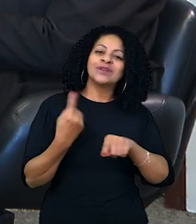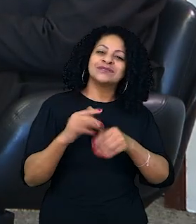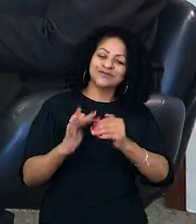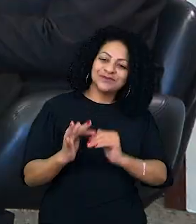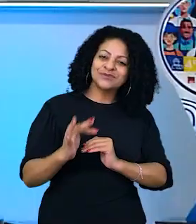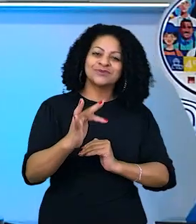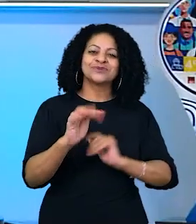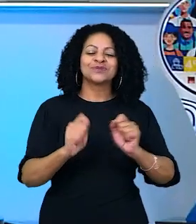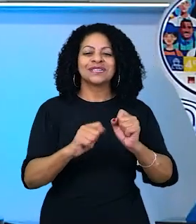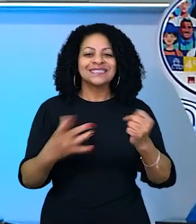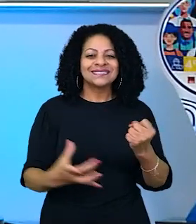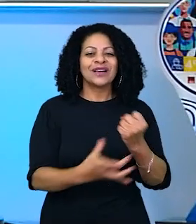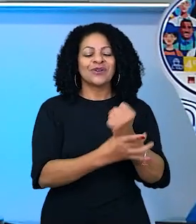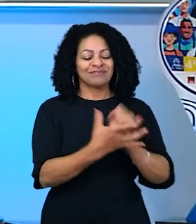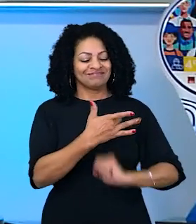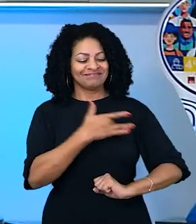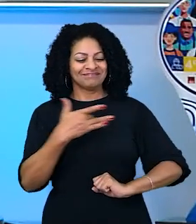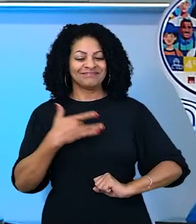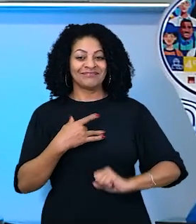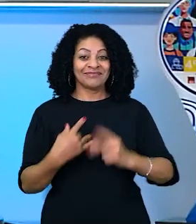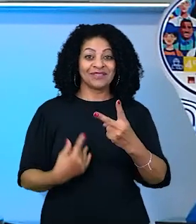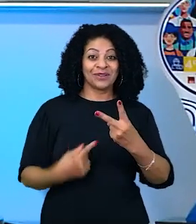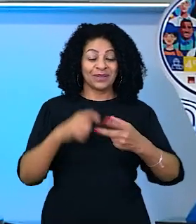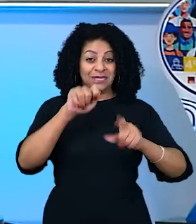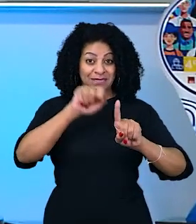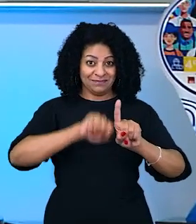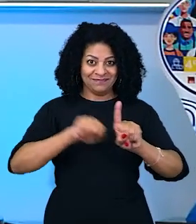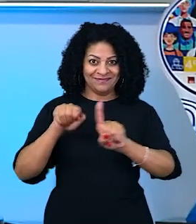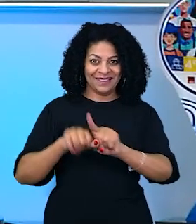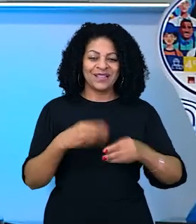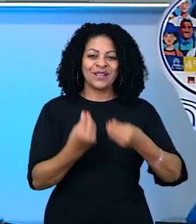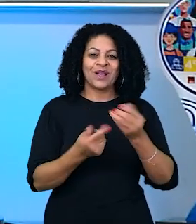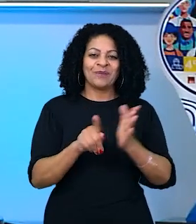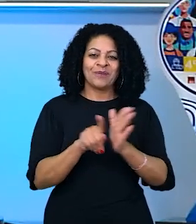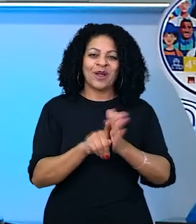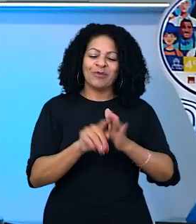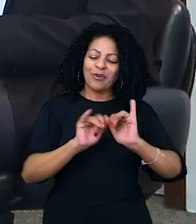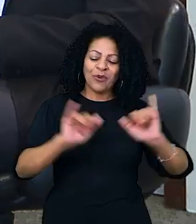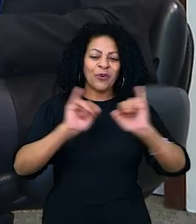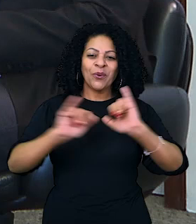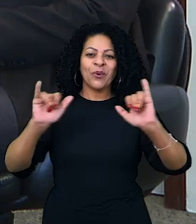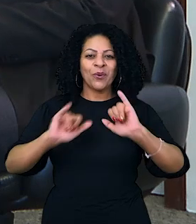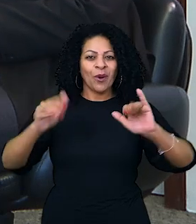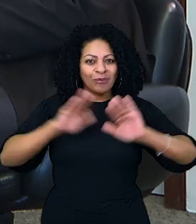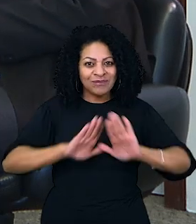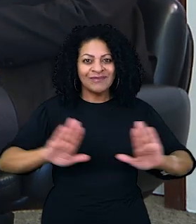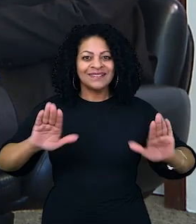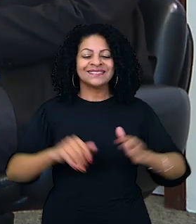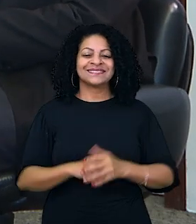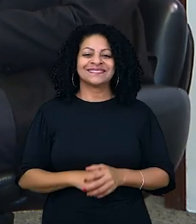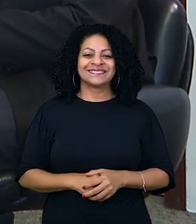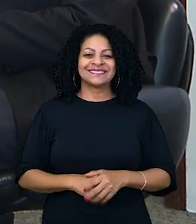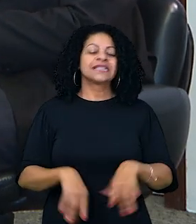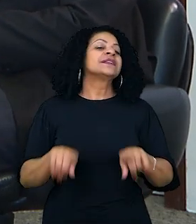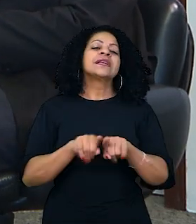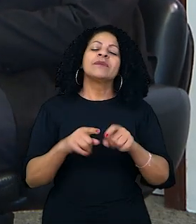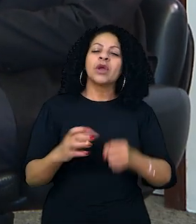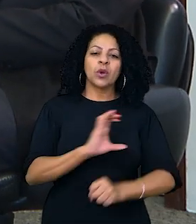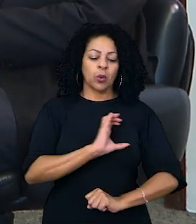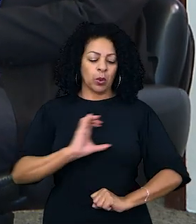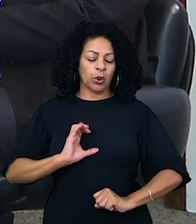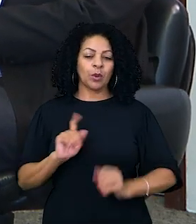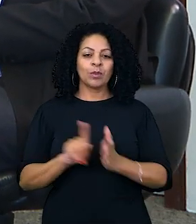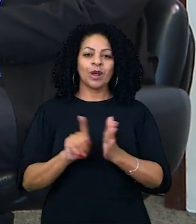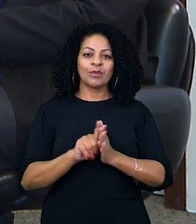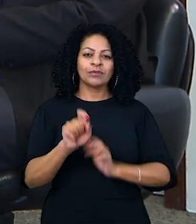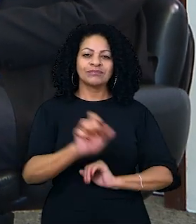e segurança e trazer nesses 2 meses aí centrais uma divulgação plena. Eu conversei com o coordenador nacional do